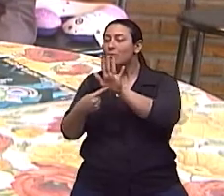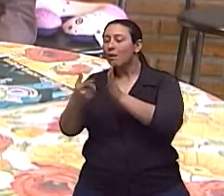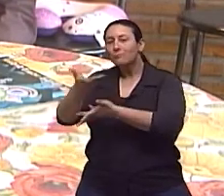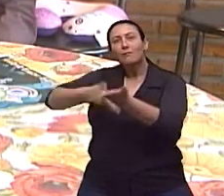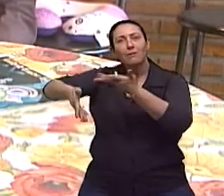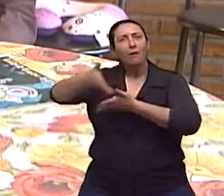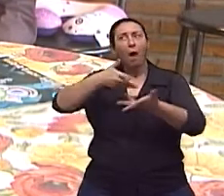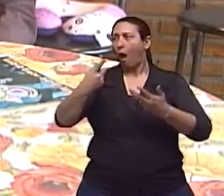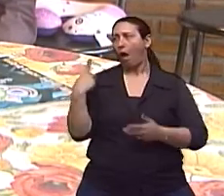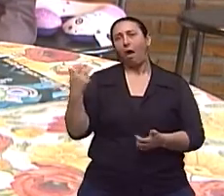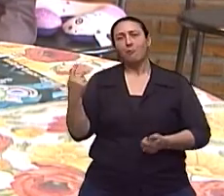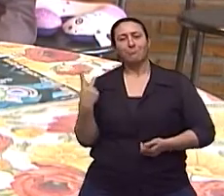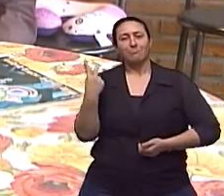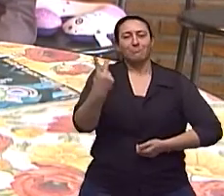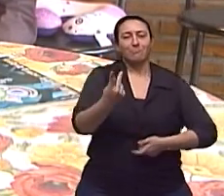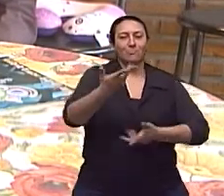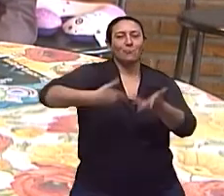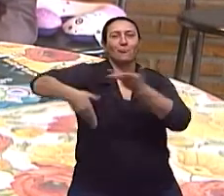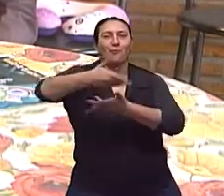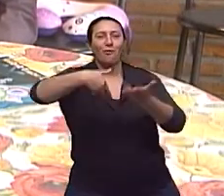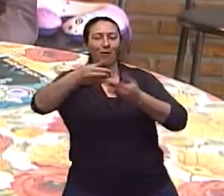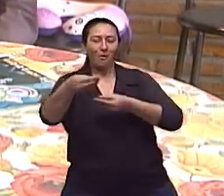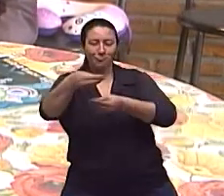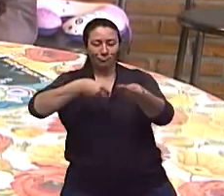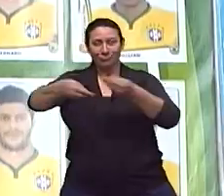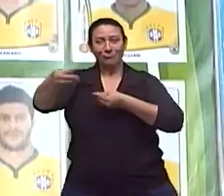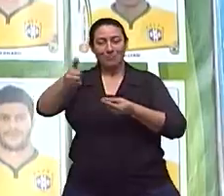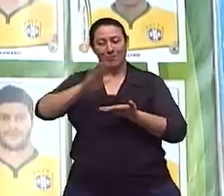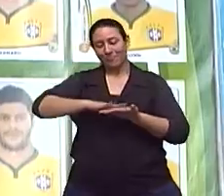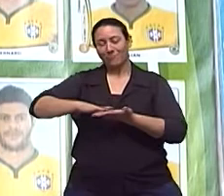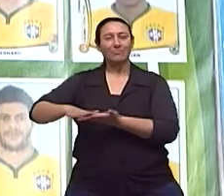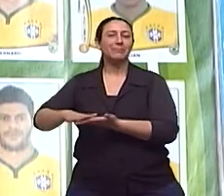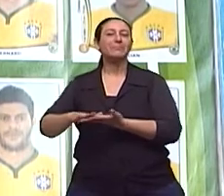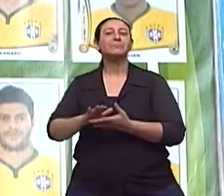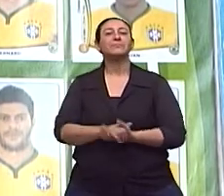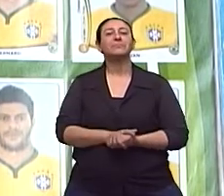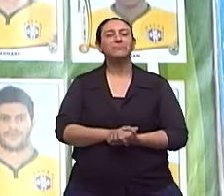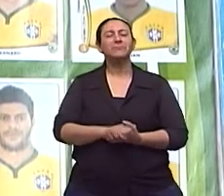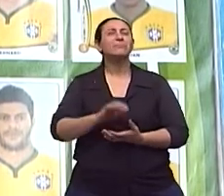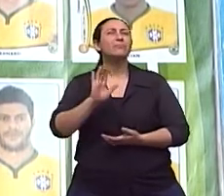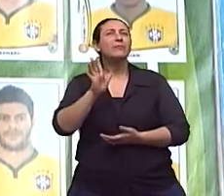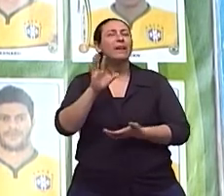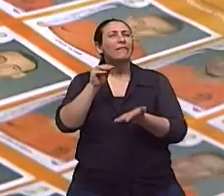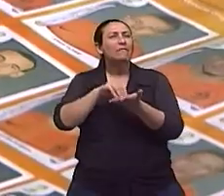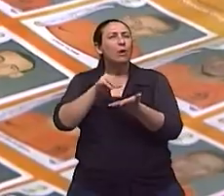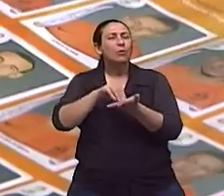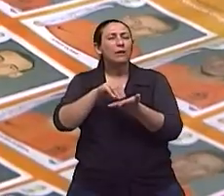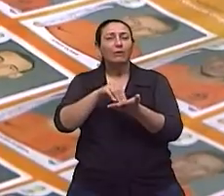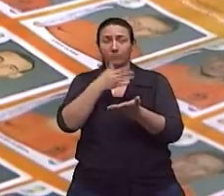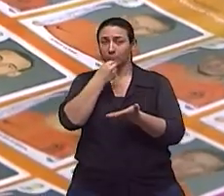para trocar E aí foi fácil nós para nós preenchermos nosso aula ou então todo